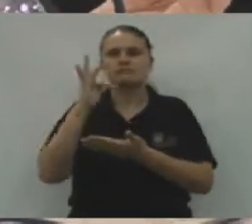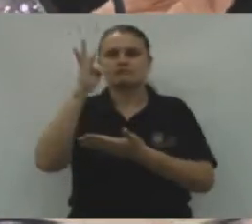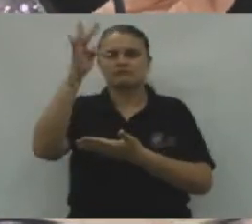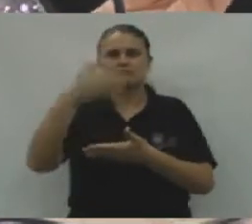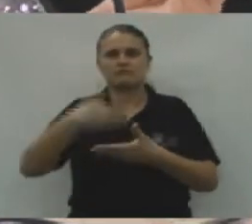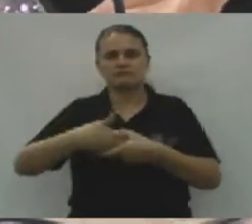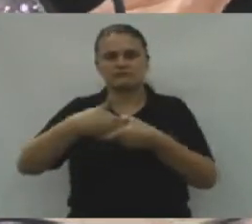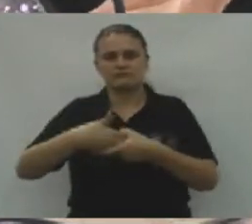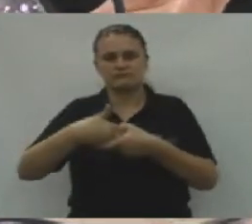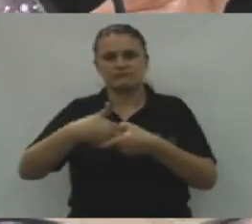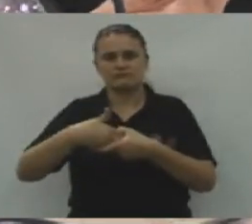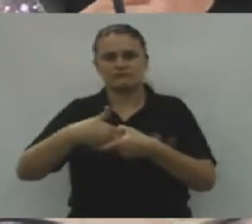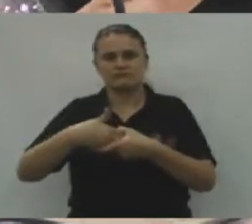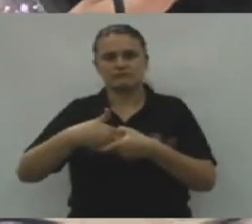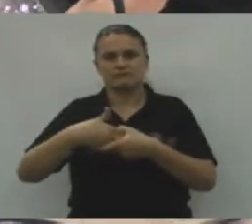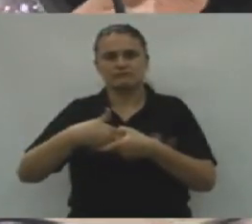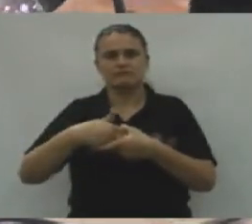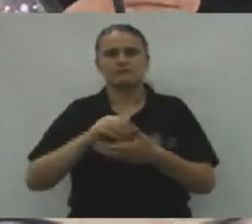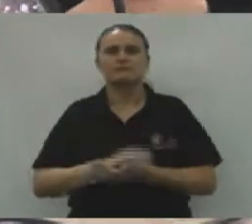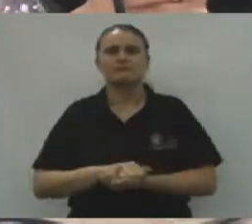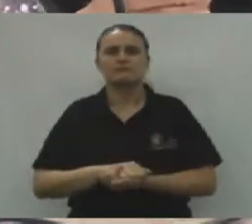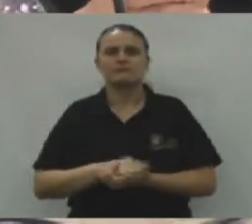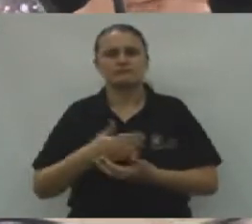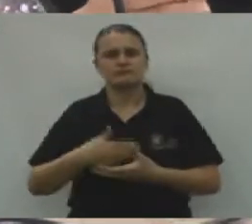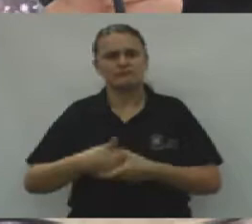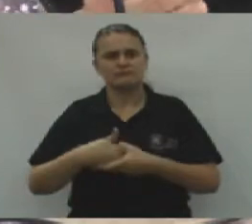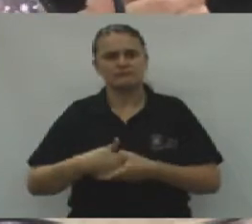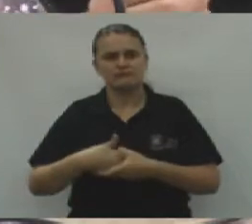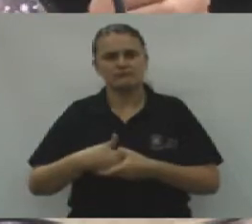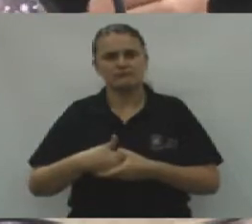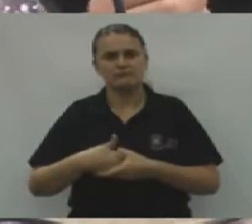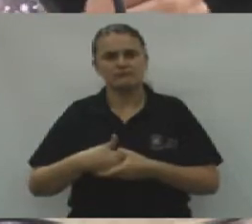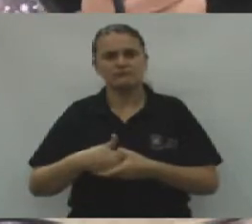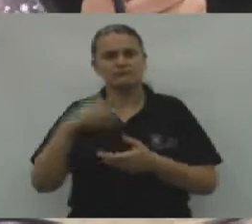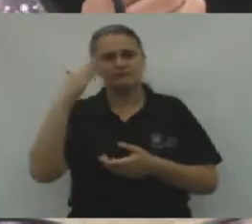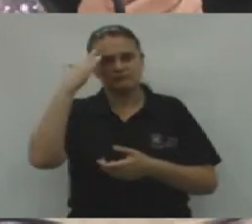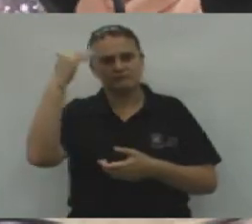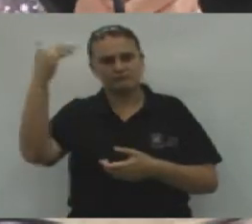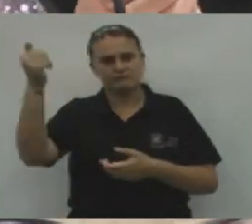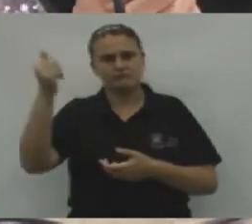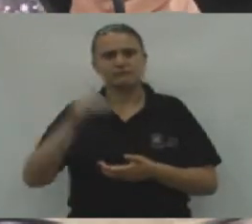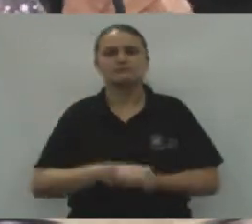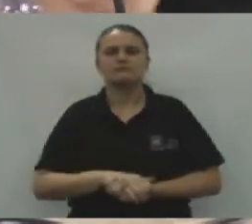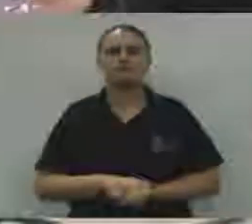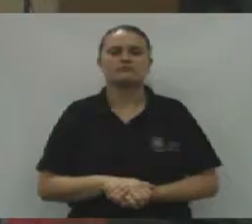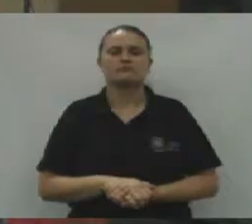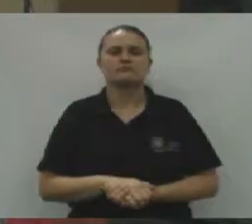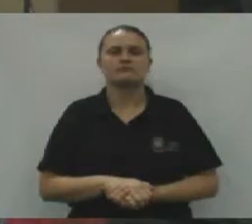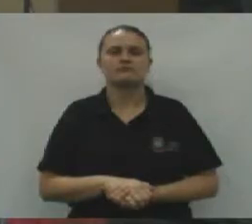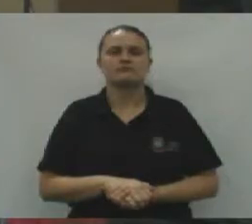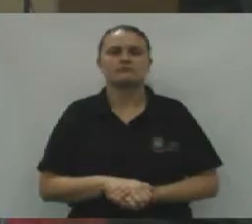parabéns a você e toda a sua equipe. Olha, parabéns e sucesso. Seria isso. Boa noite.